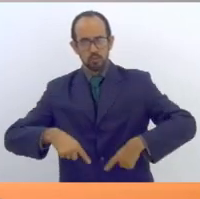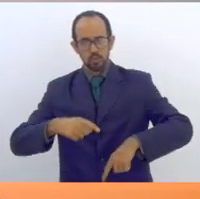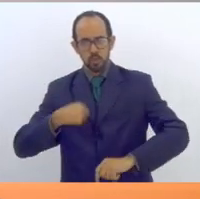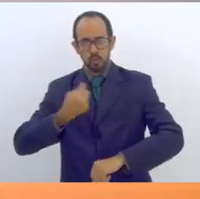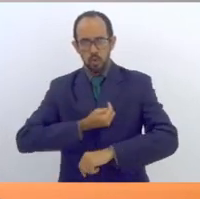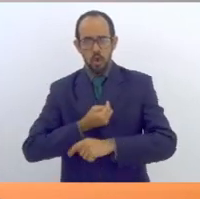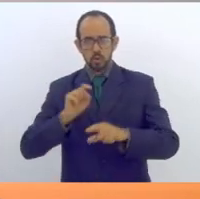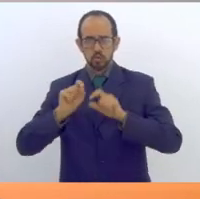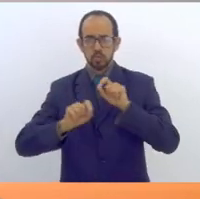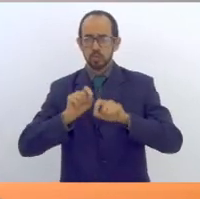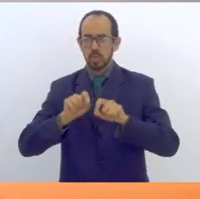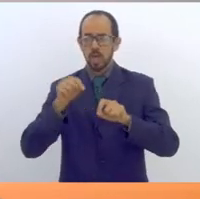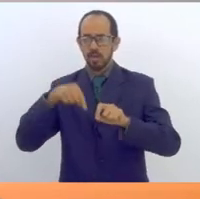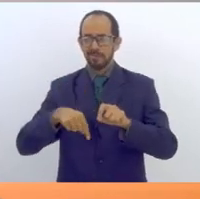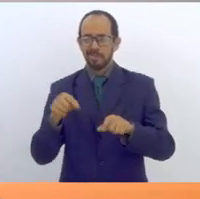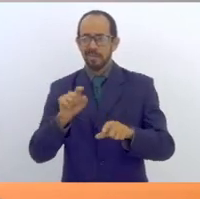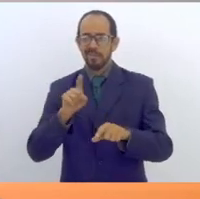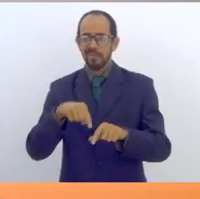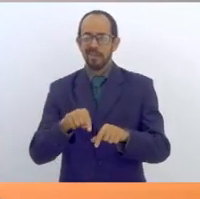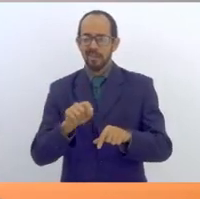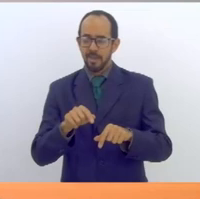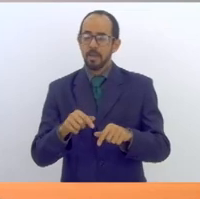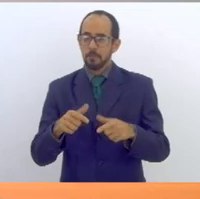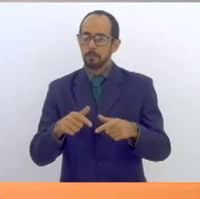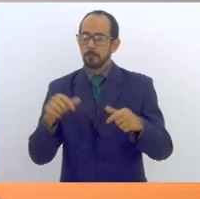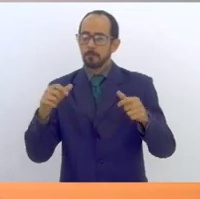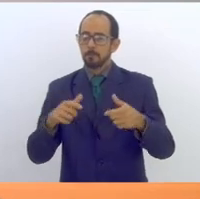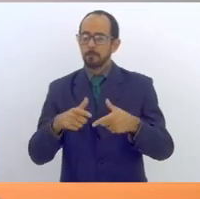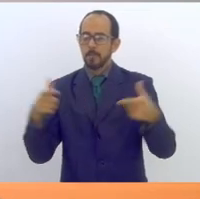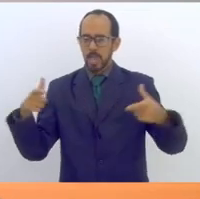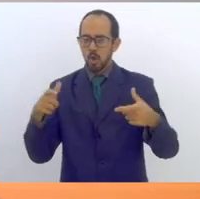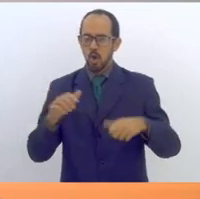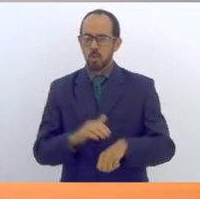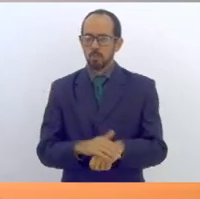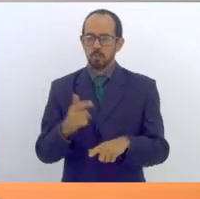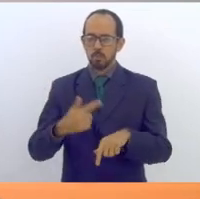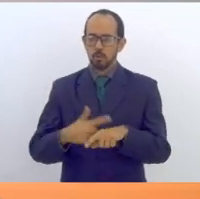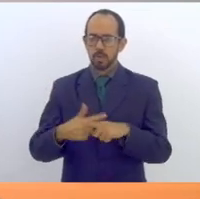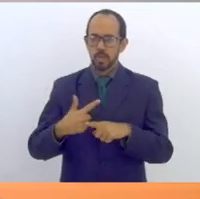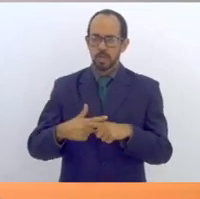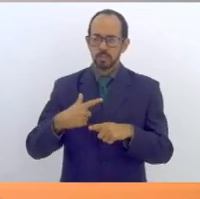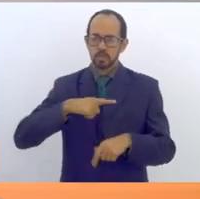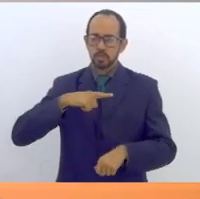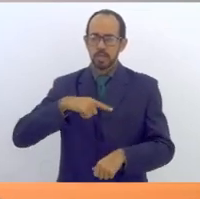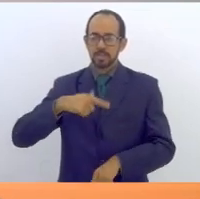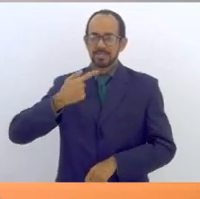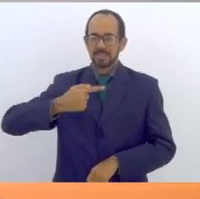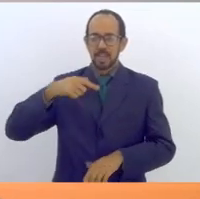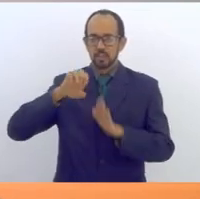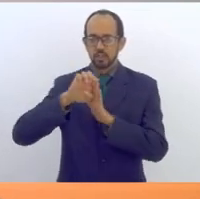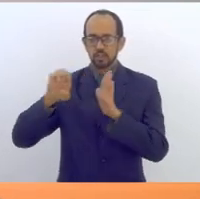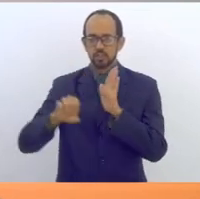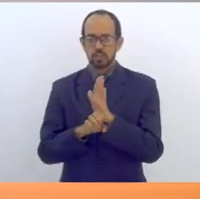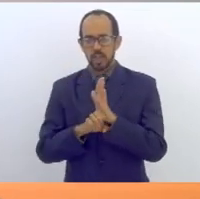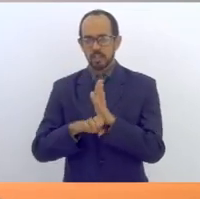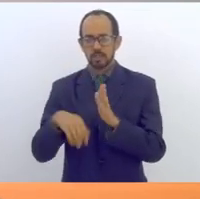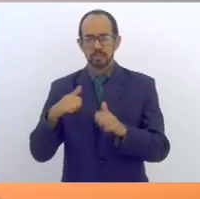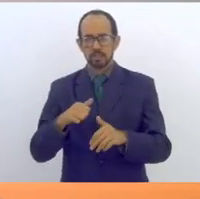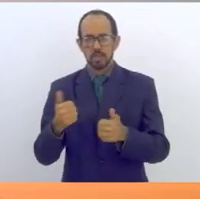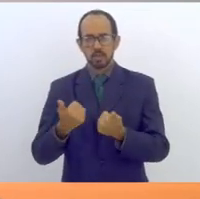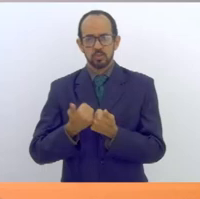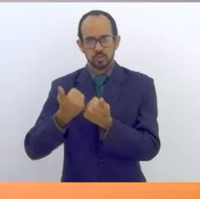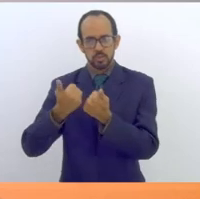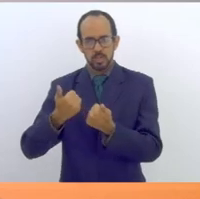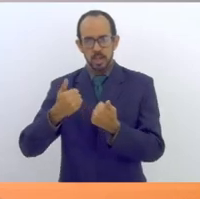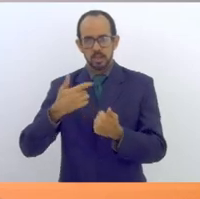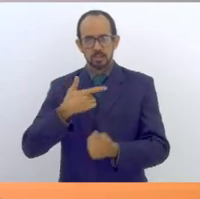nessa área vai ser maior porque nós temos sete editais em andamento auxiliar policial de necropsia técnico policial